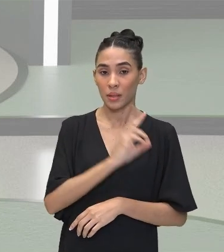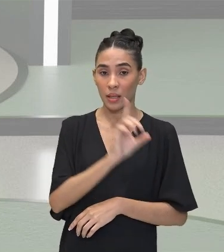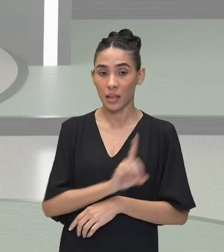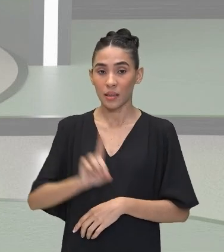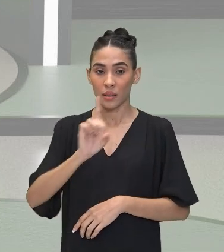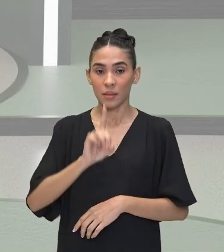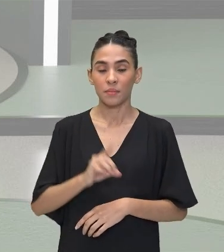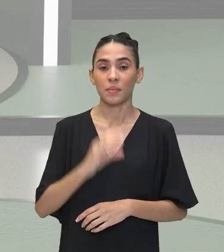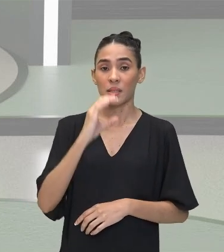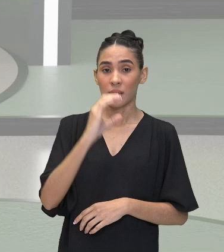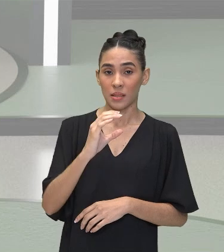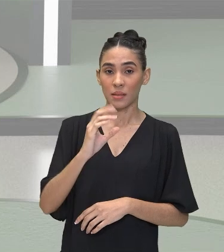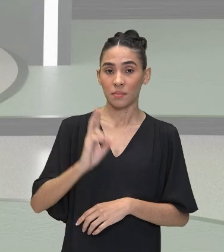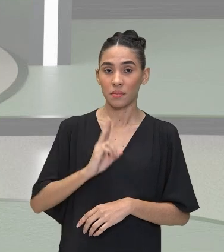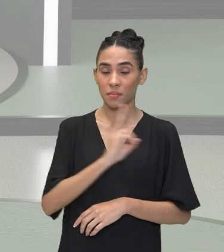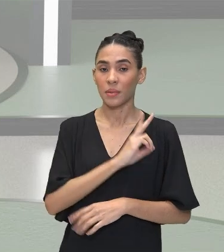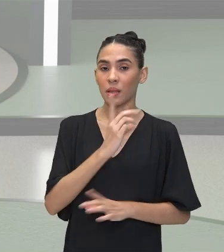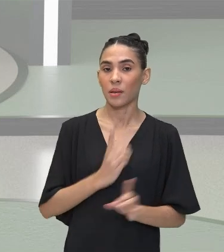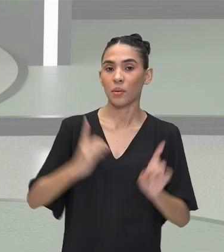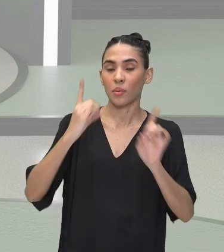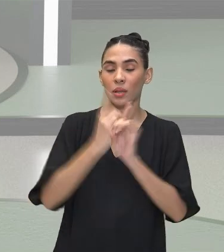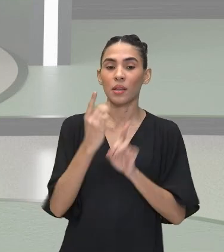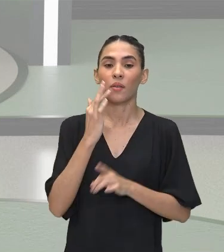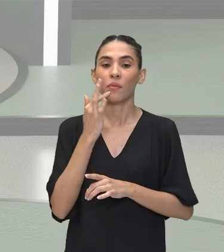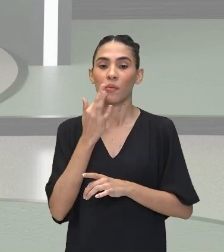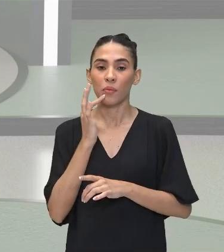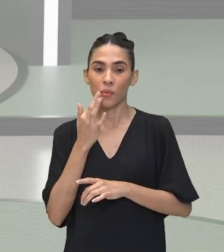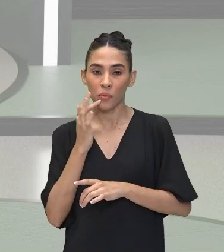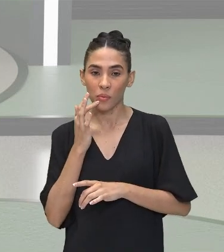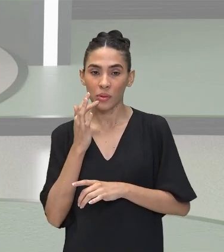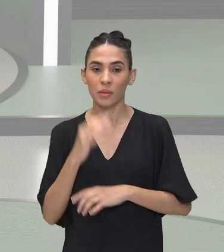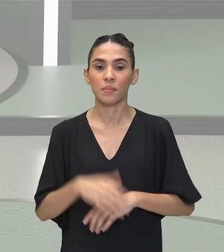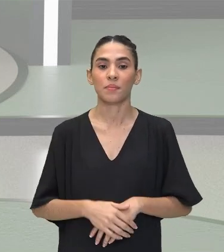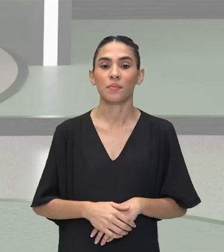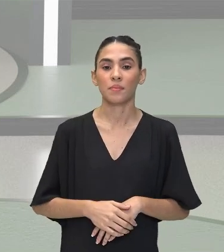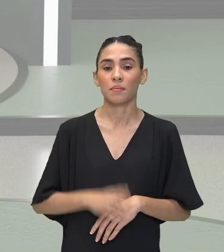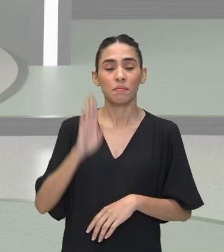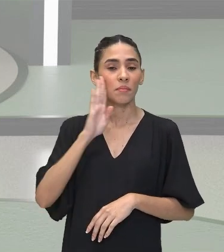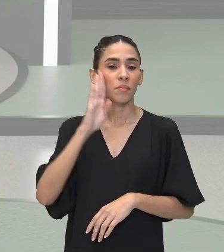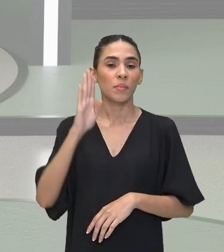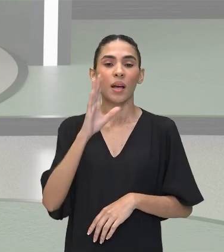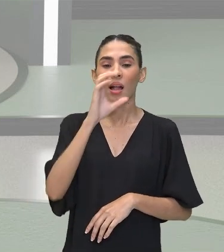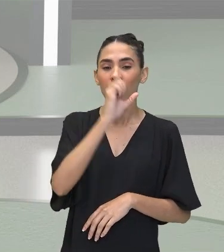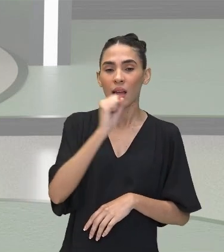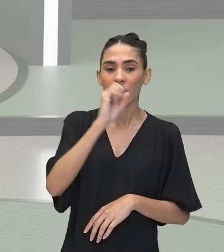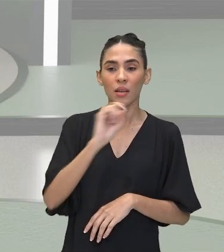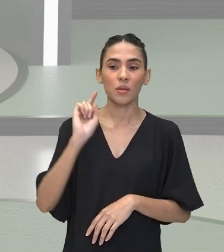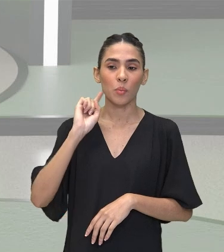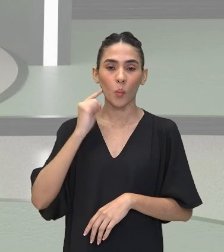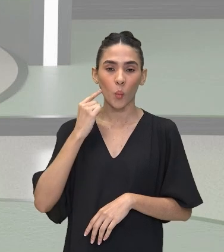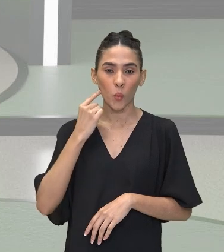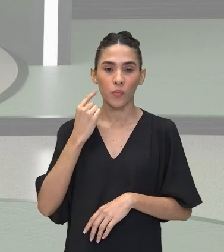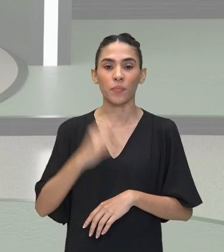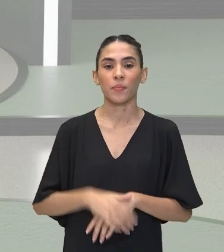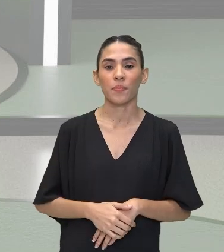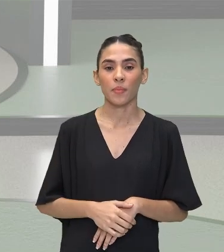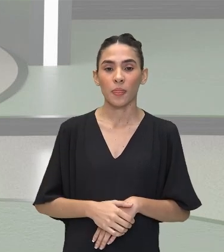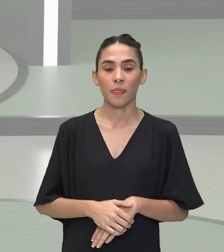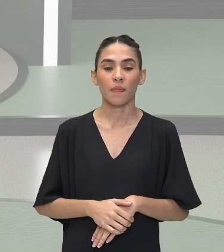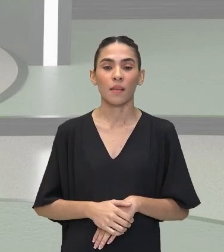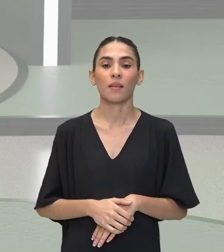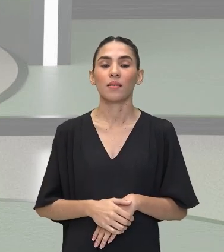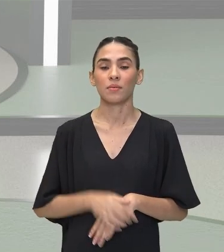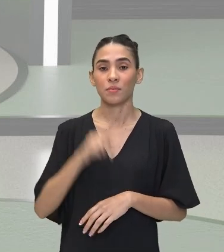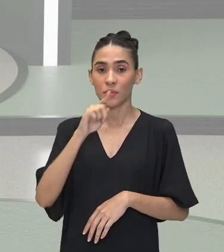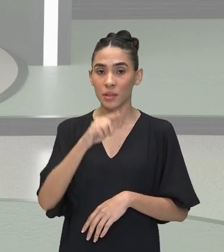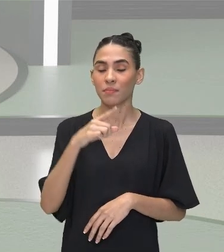ela é encontrada nas frutas cítricas, principalmente como a laranja, o limão. Então, quando tem as frutas cítricas, a